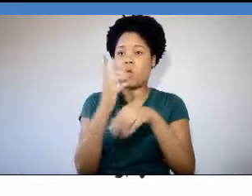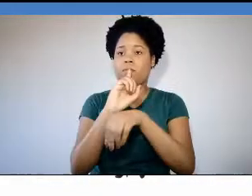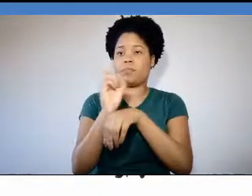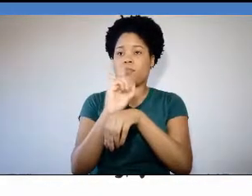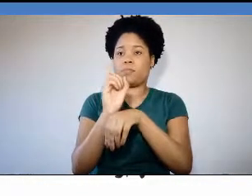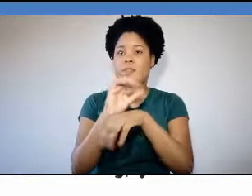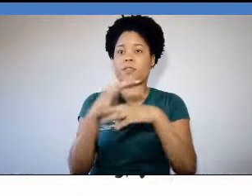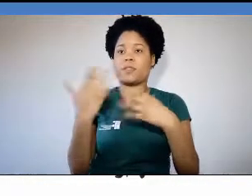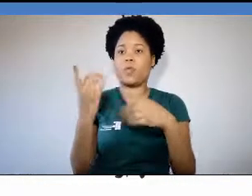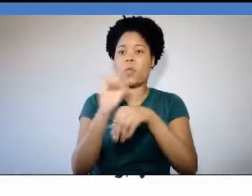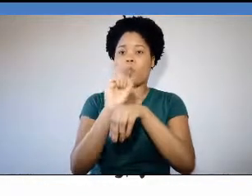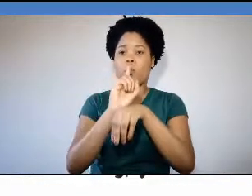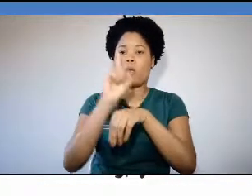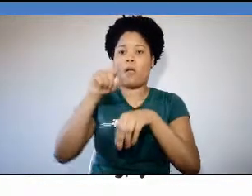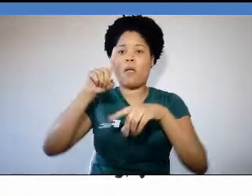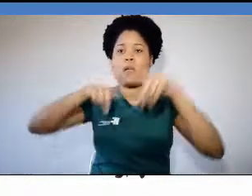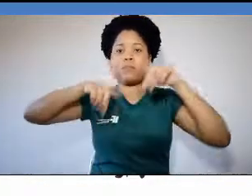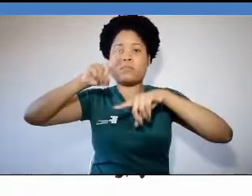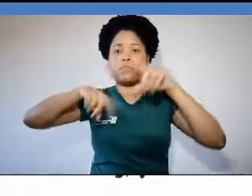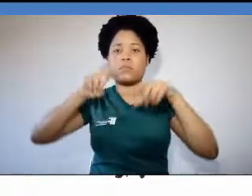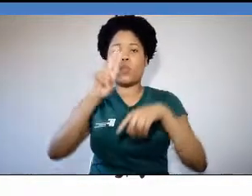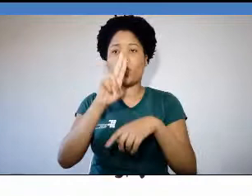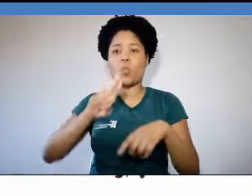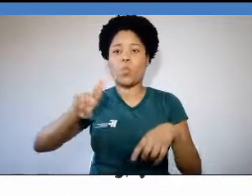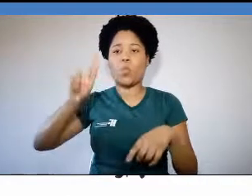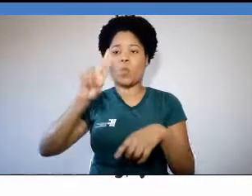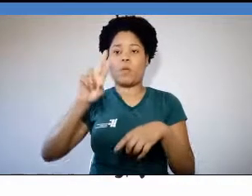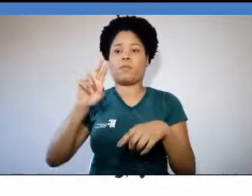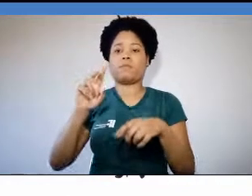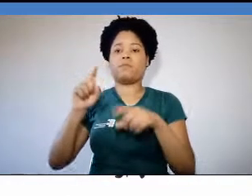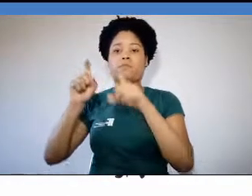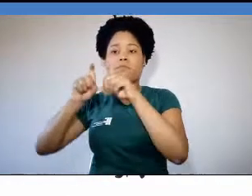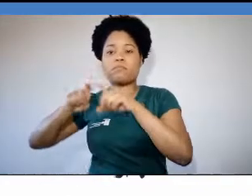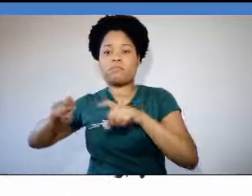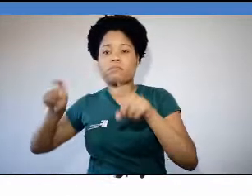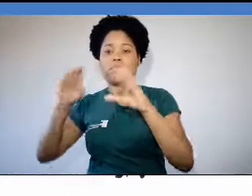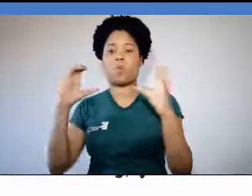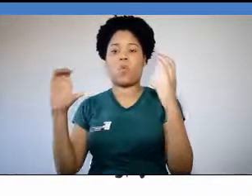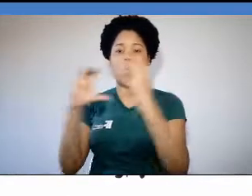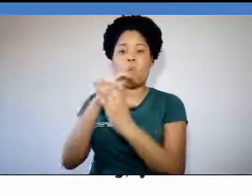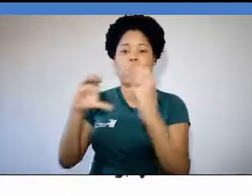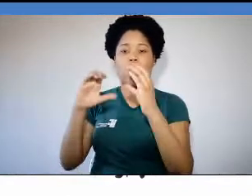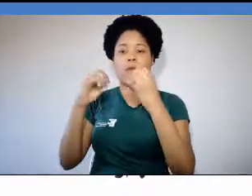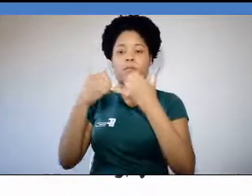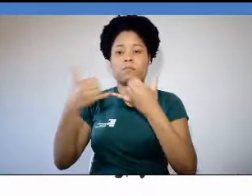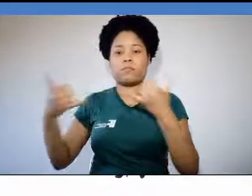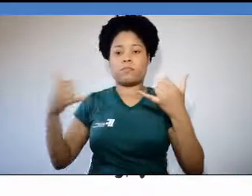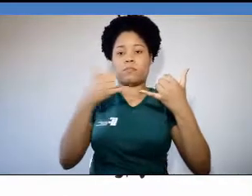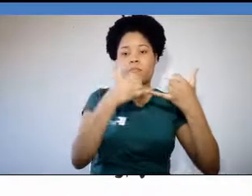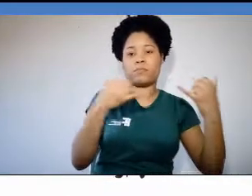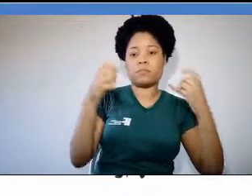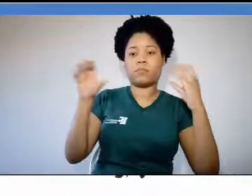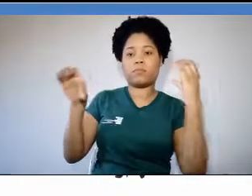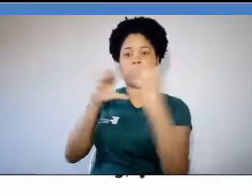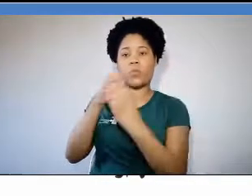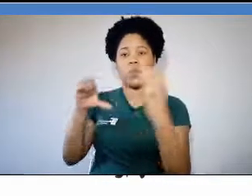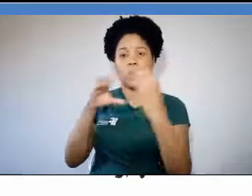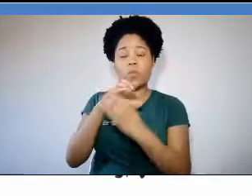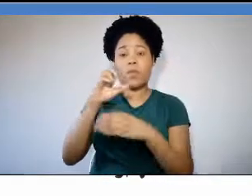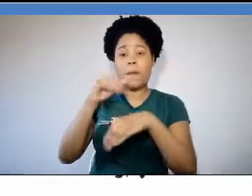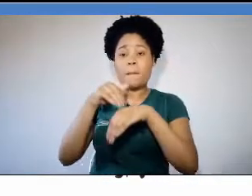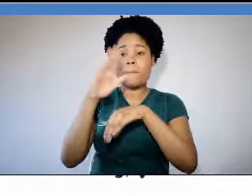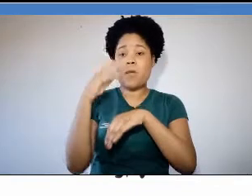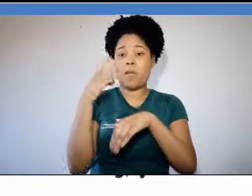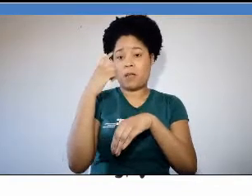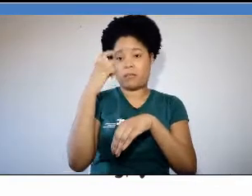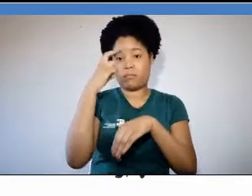roteador. Roteador é um equipamento utilizado para comunicação entre duas redes. Ele é